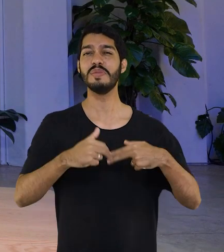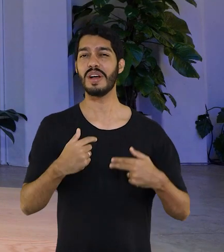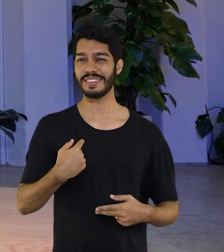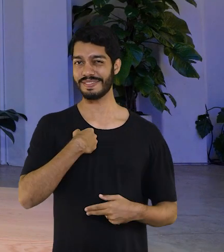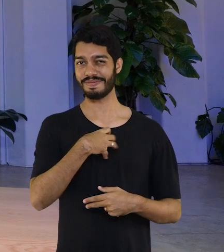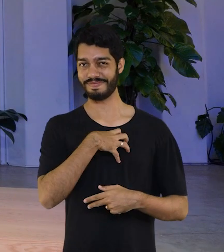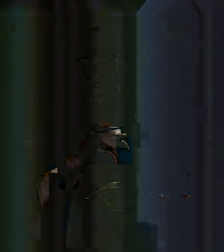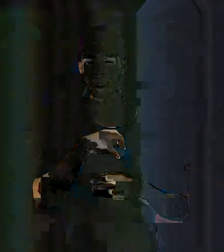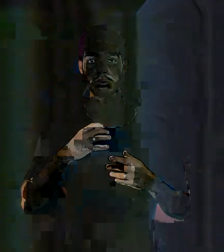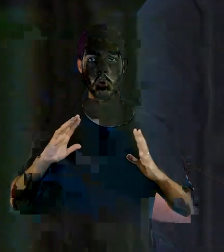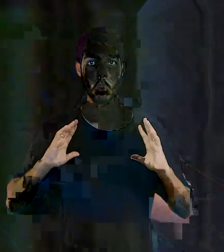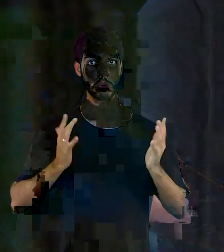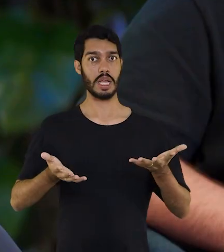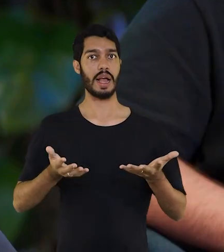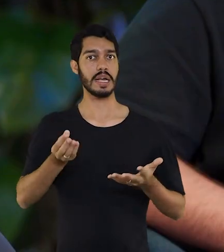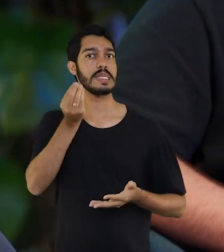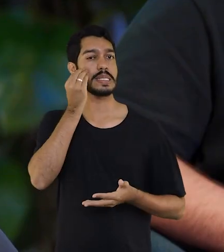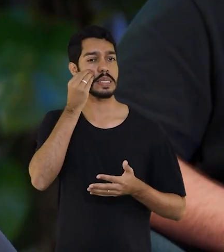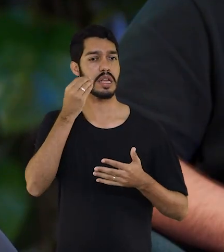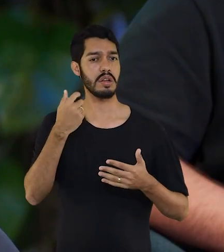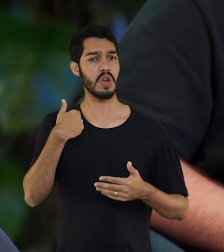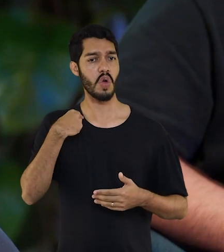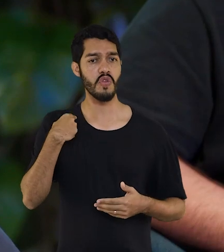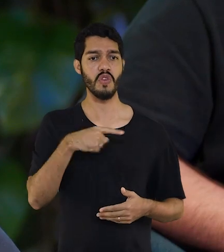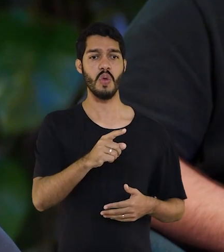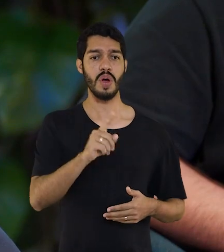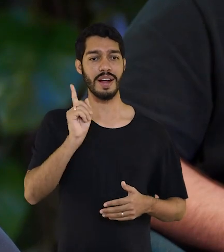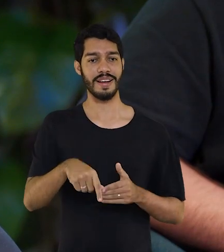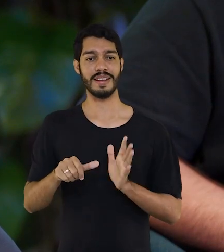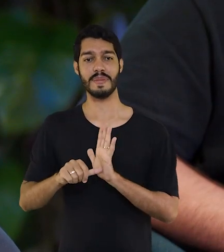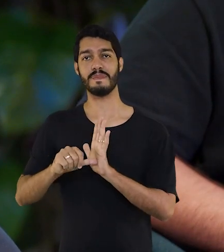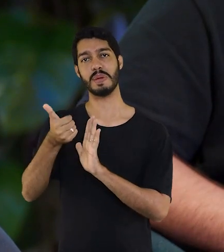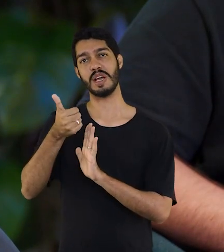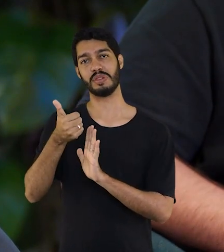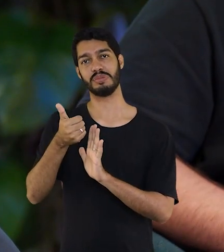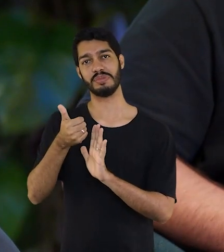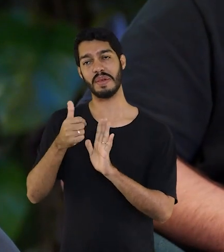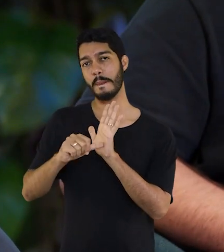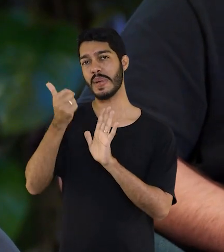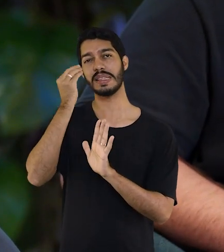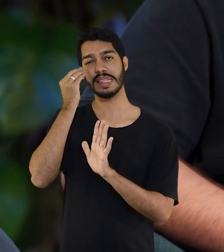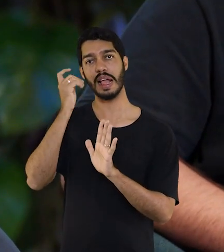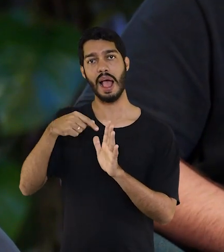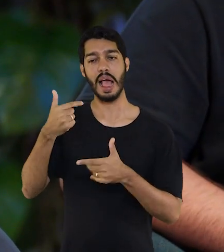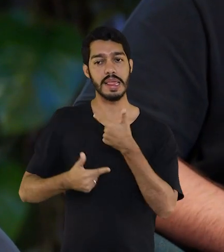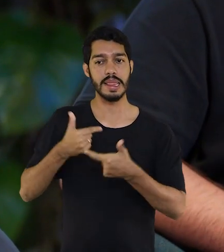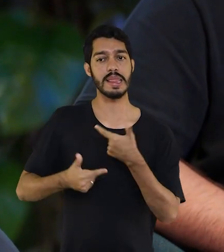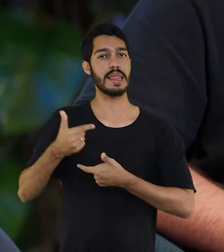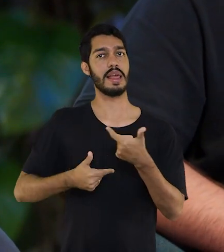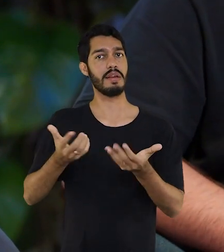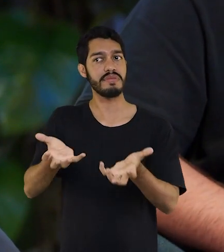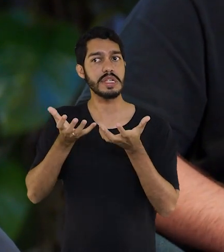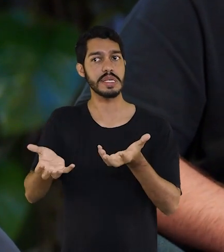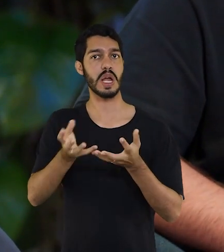Porque, para mim, essa coragem de empreender, de enfrentar de frente, para mim é o primeiro passo e ela está